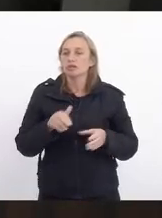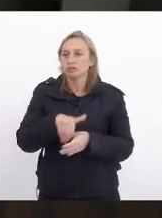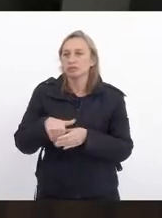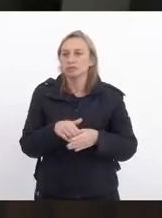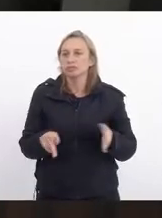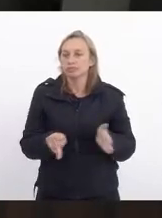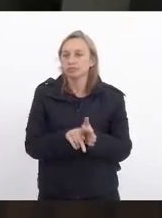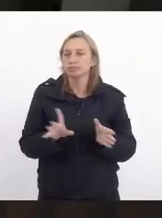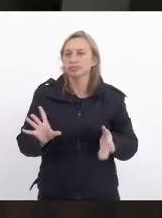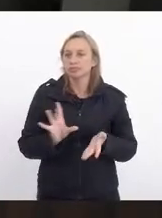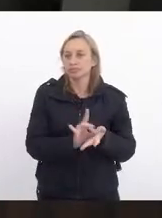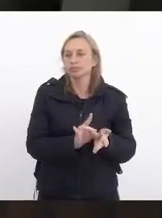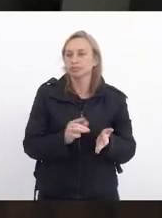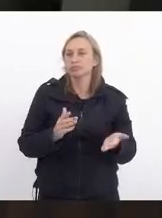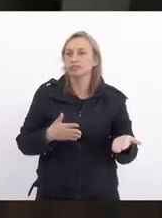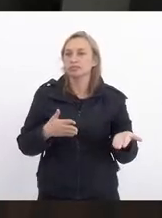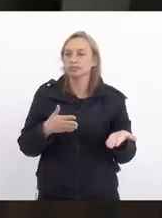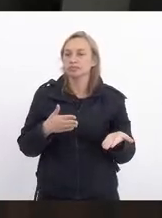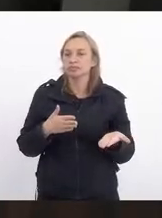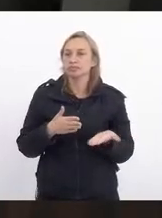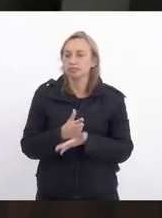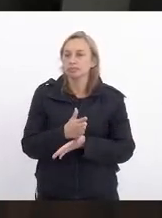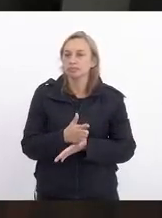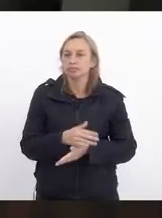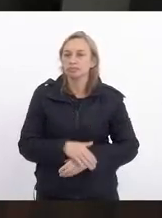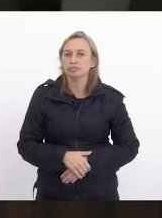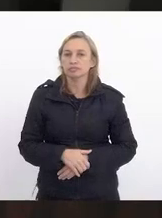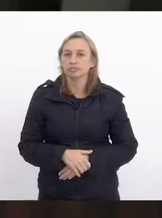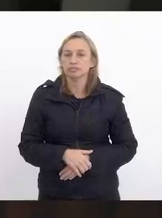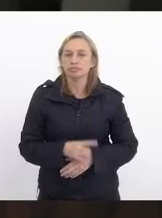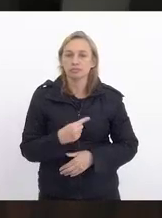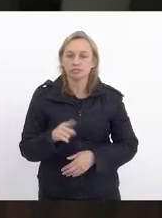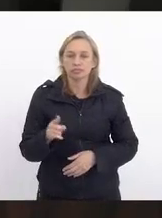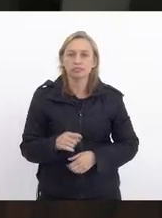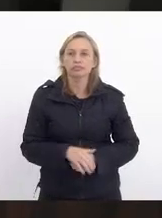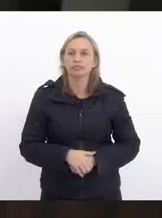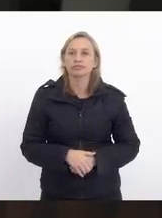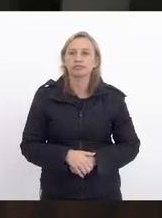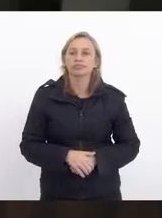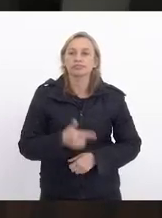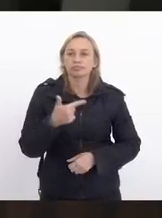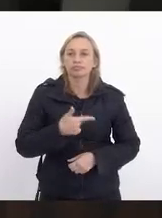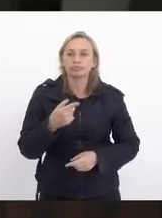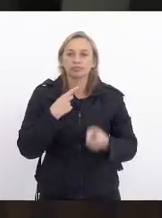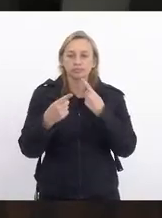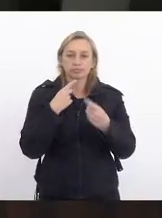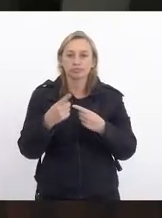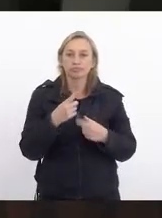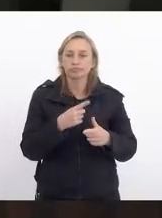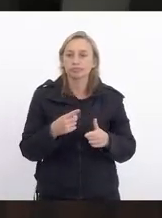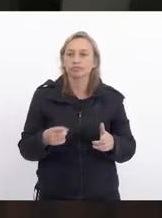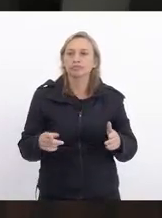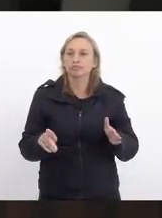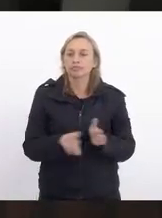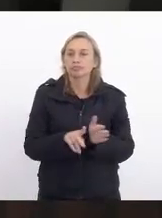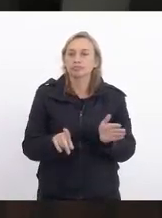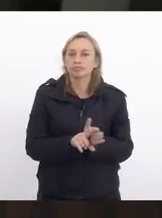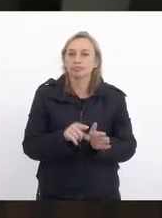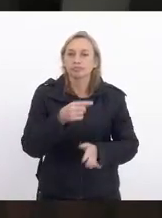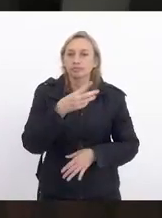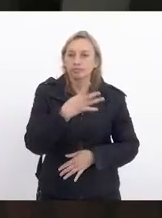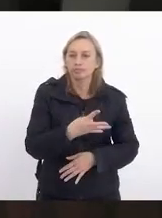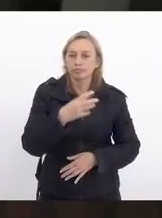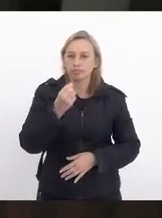projeto assim vendados e os que aprovam permaneçam Como estão aprovado vai autógrafo se da discussão redação do vencido projeto de lei